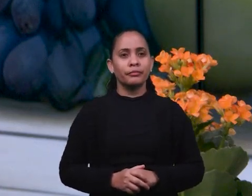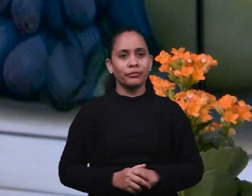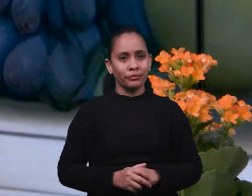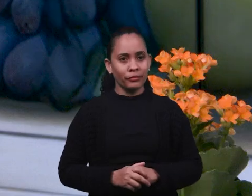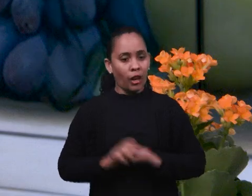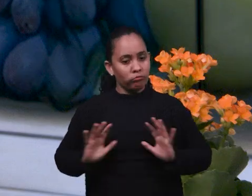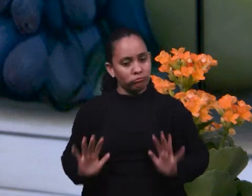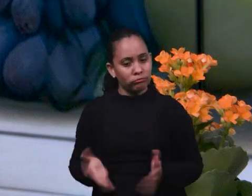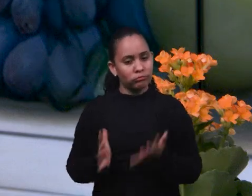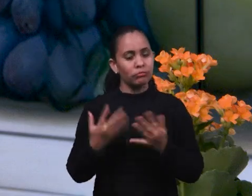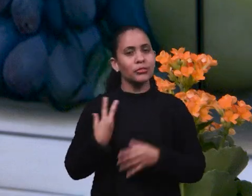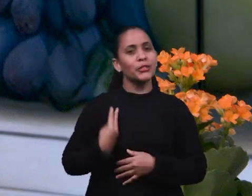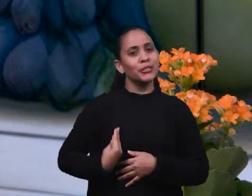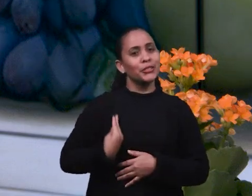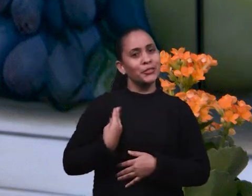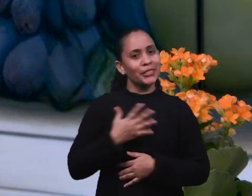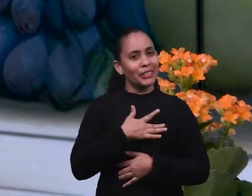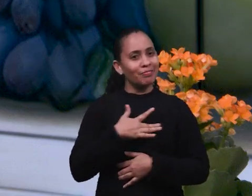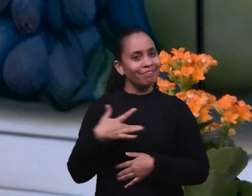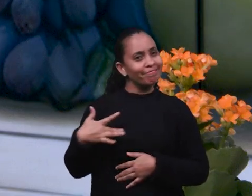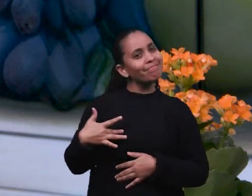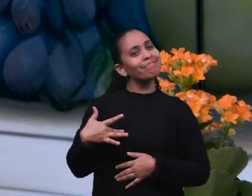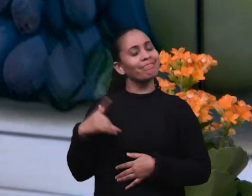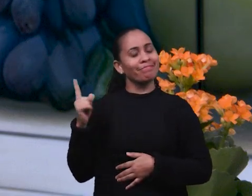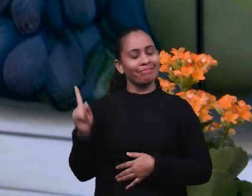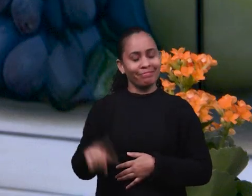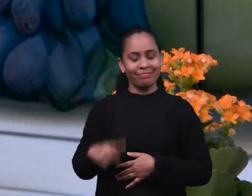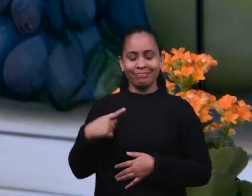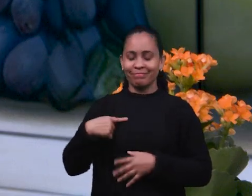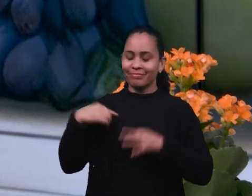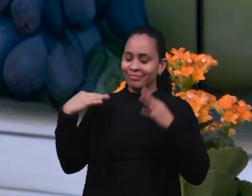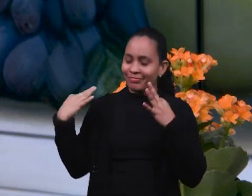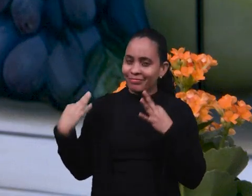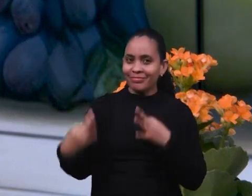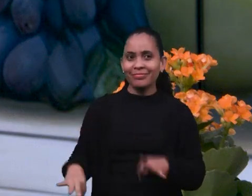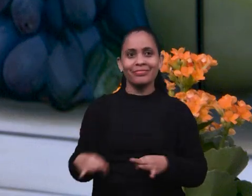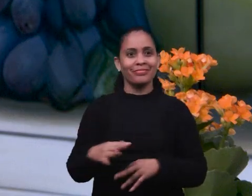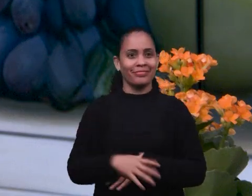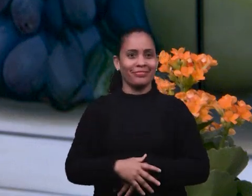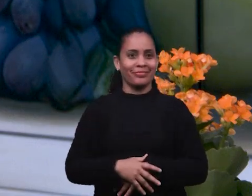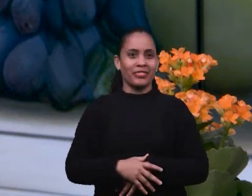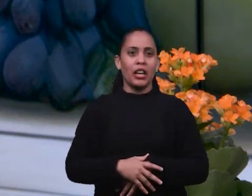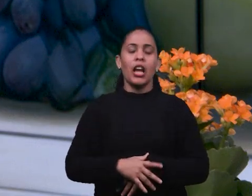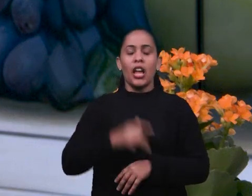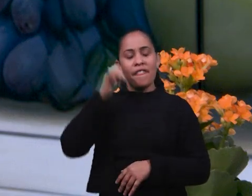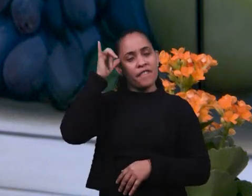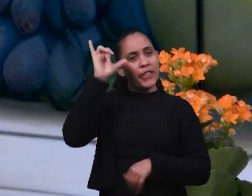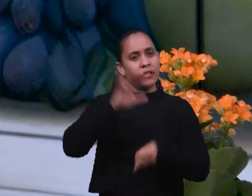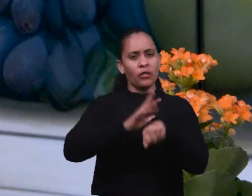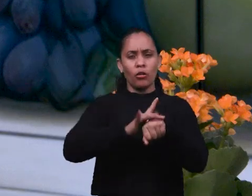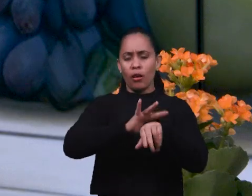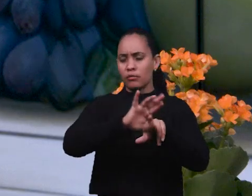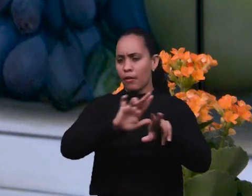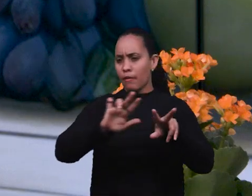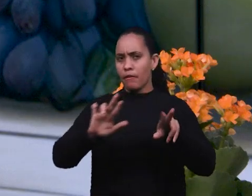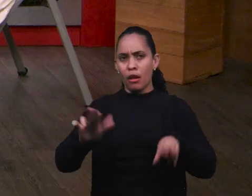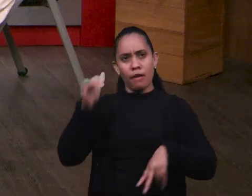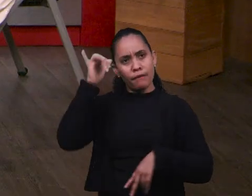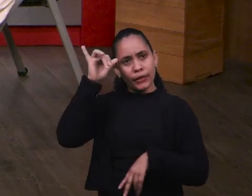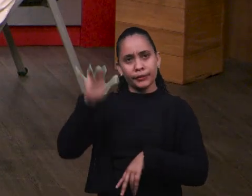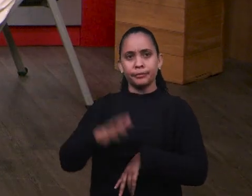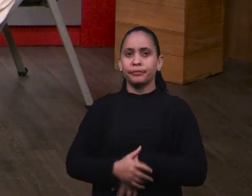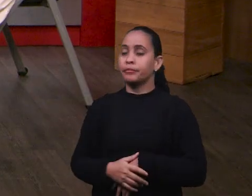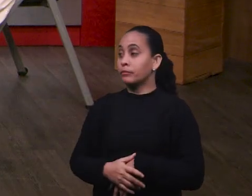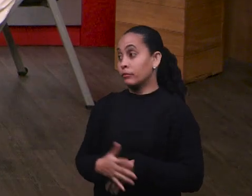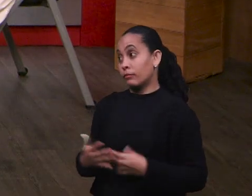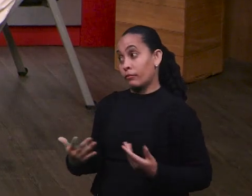é um estilo de vida saudável. E isso daí com certeza previne tantas doenças. Sim, se constrói um idoso